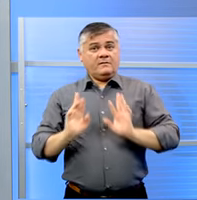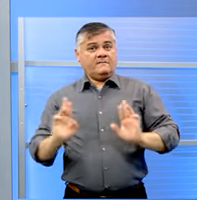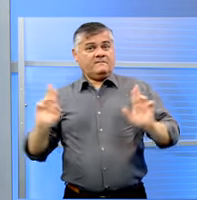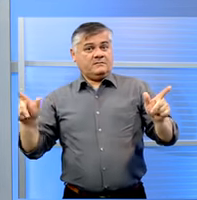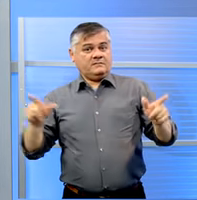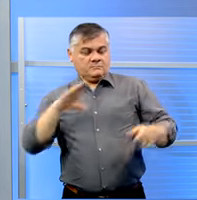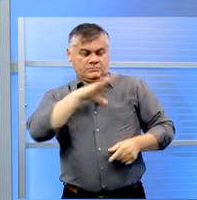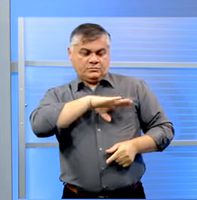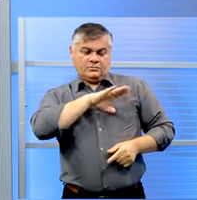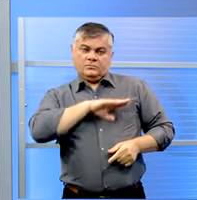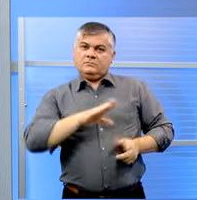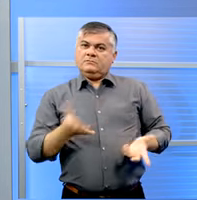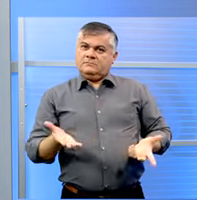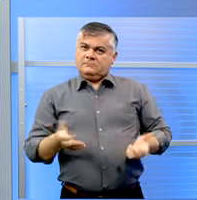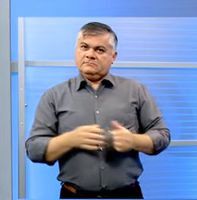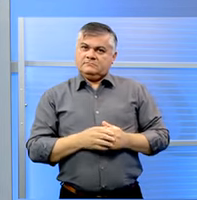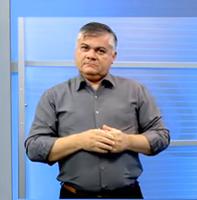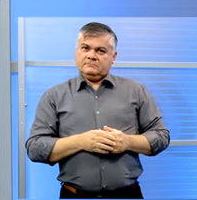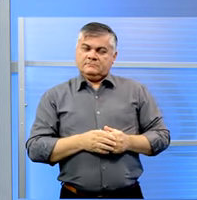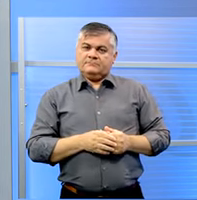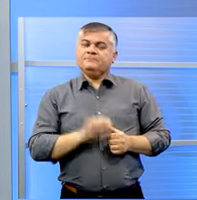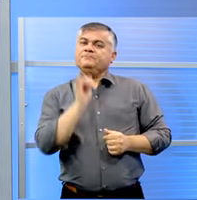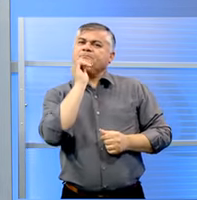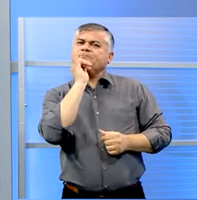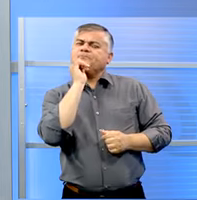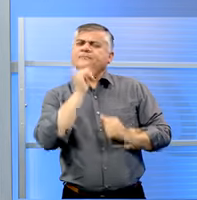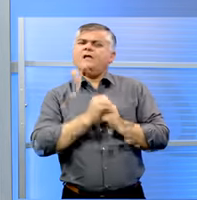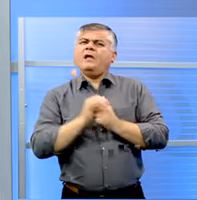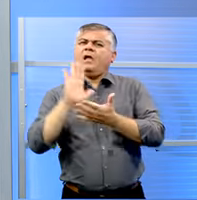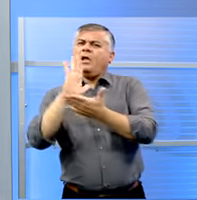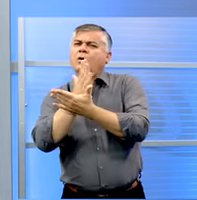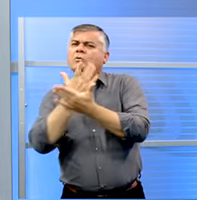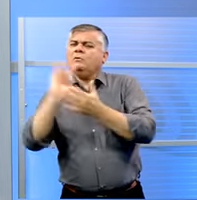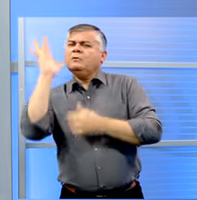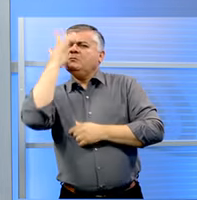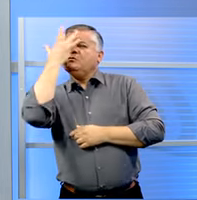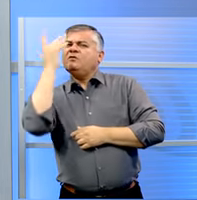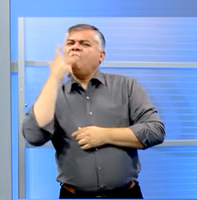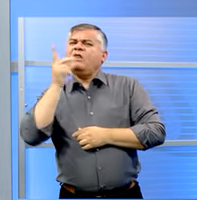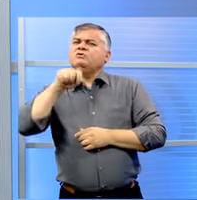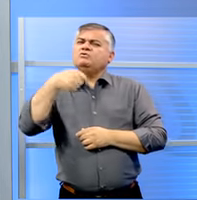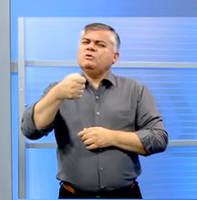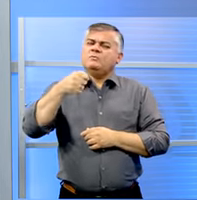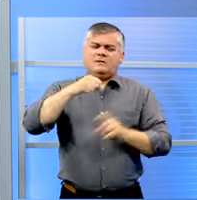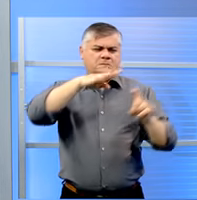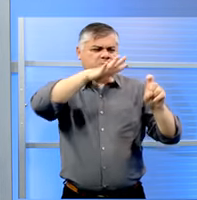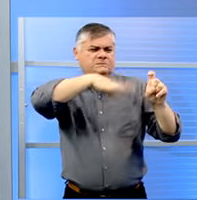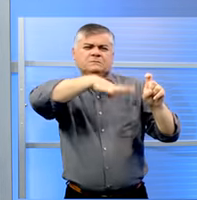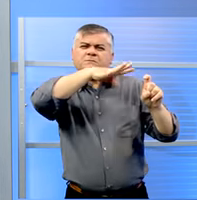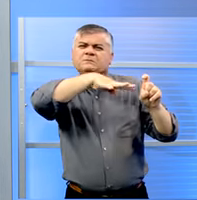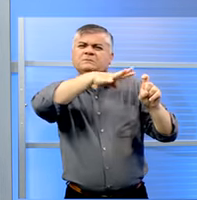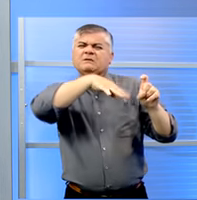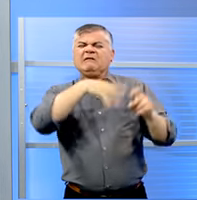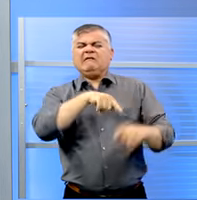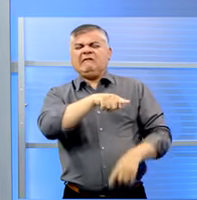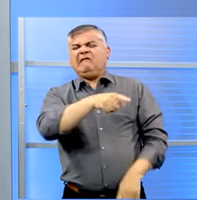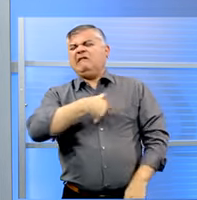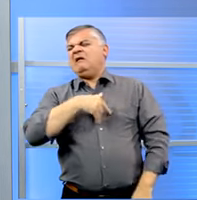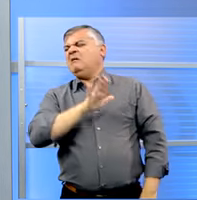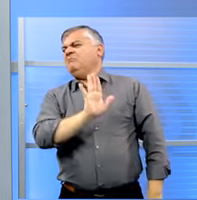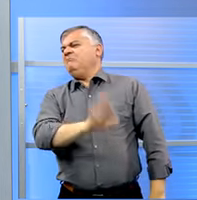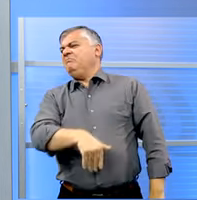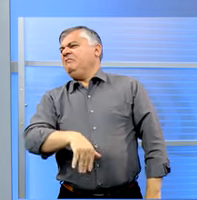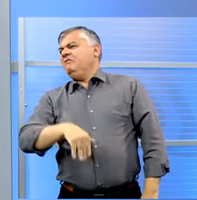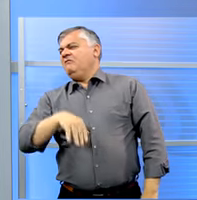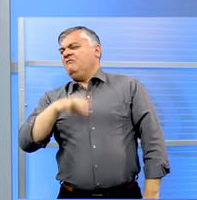portuguesa. Quando as pessoas trazem alguns mitos, como que a língua brasileira é fácil de ser aprendida, eu